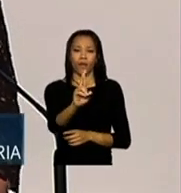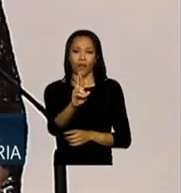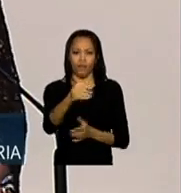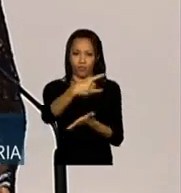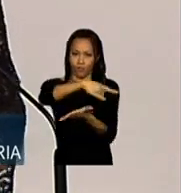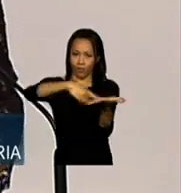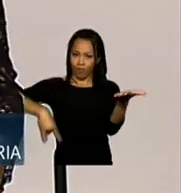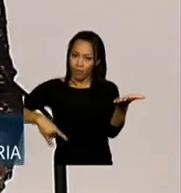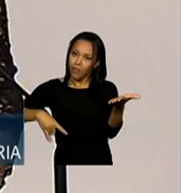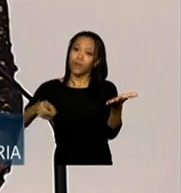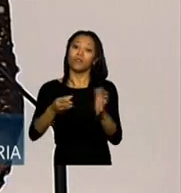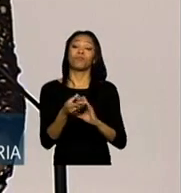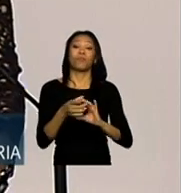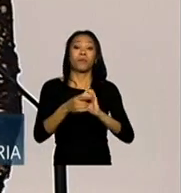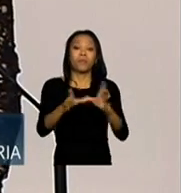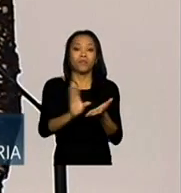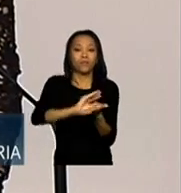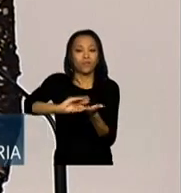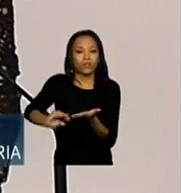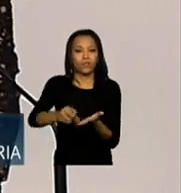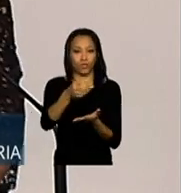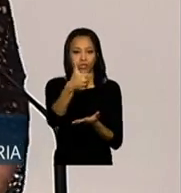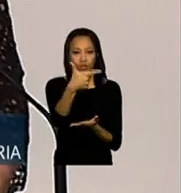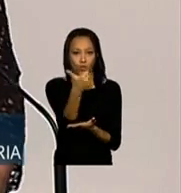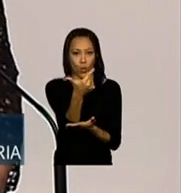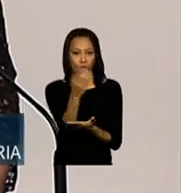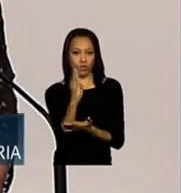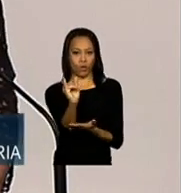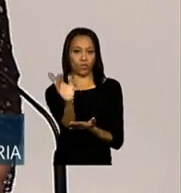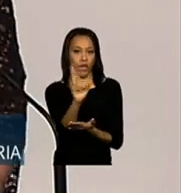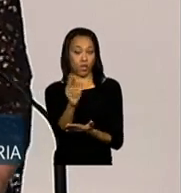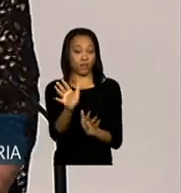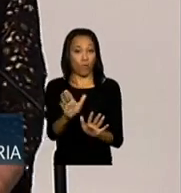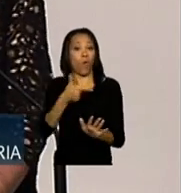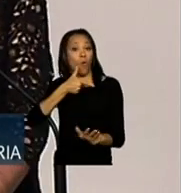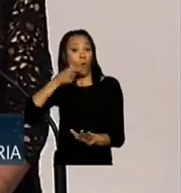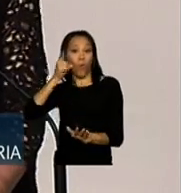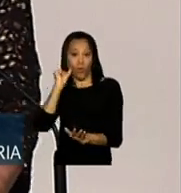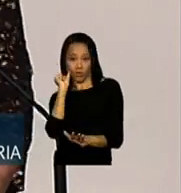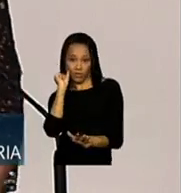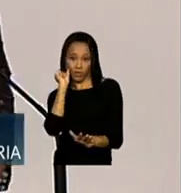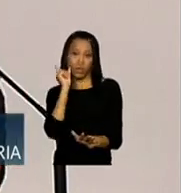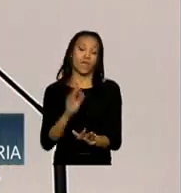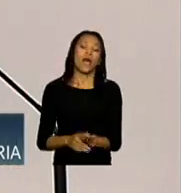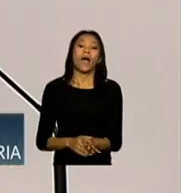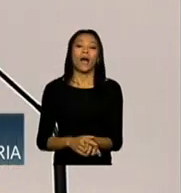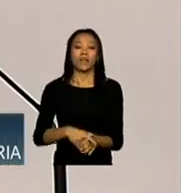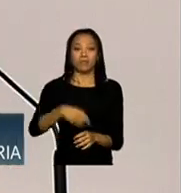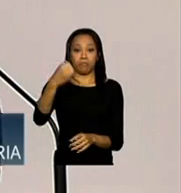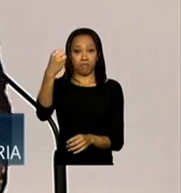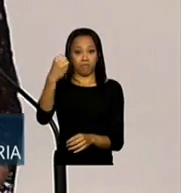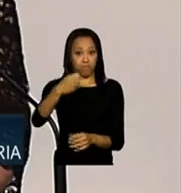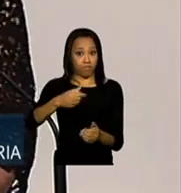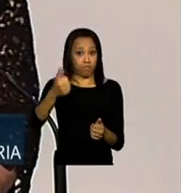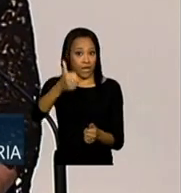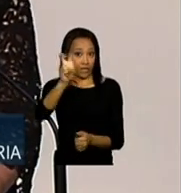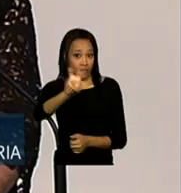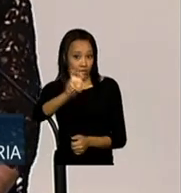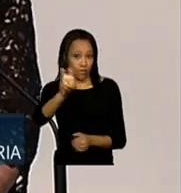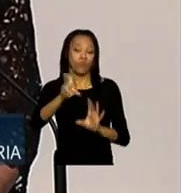investimentos da ordem de 12 bilhões de reais. Ontem, as primeiras 5 autorizações foram